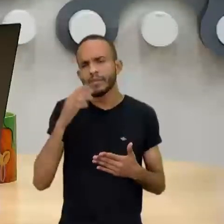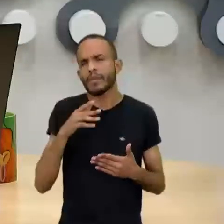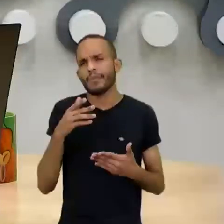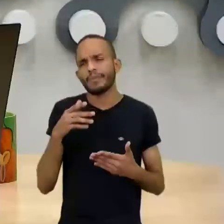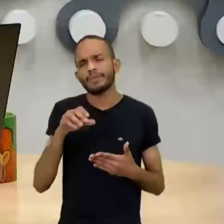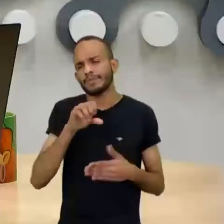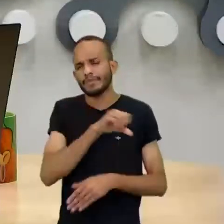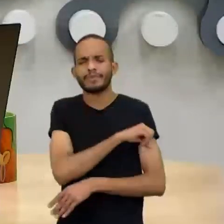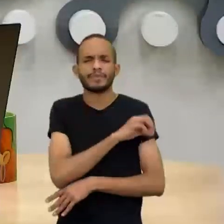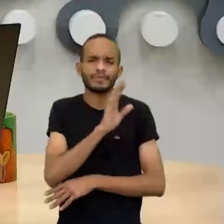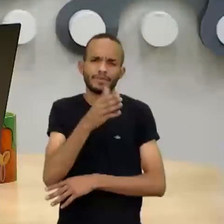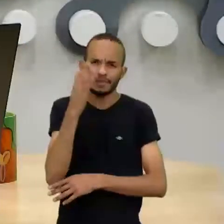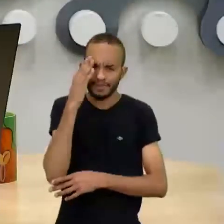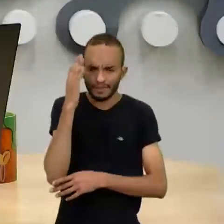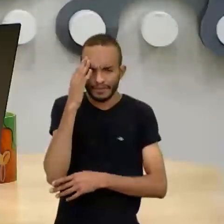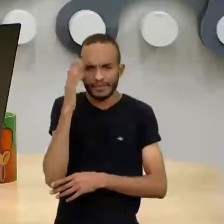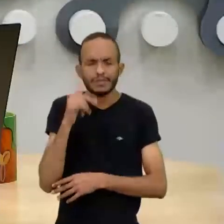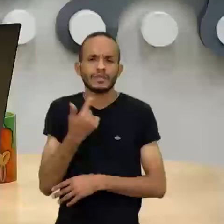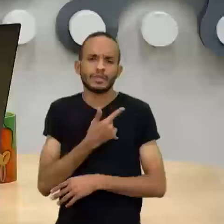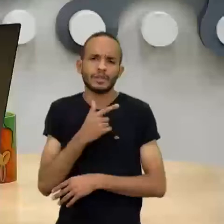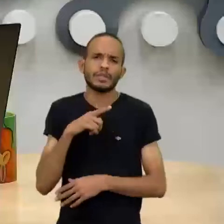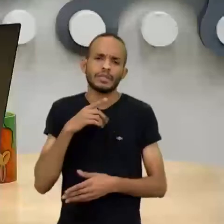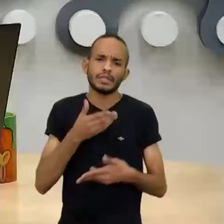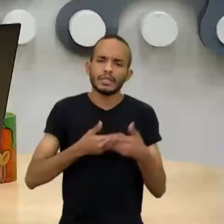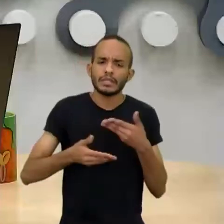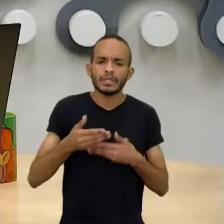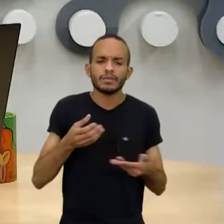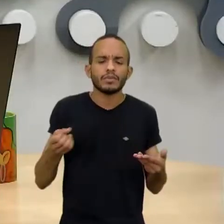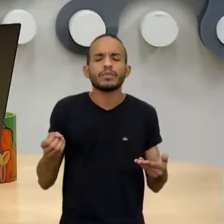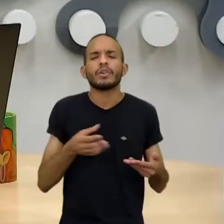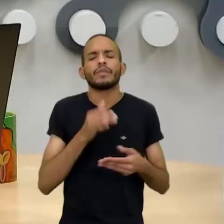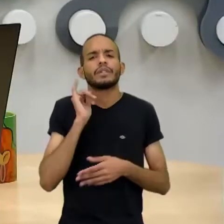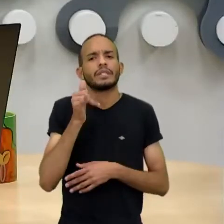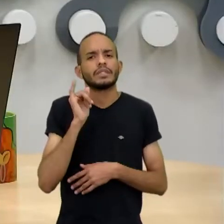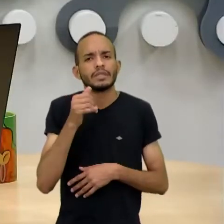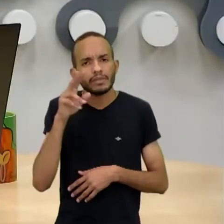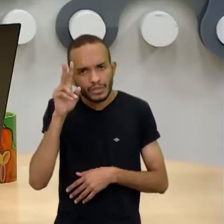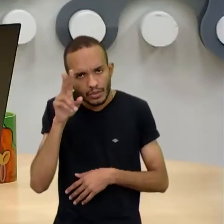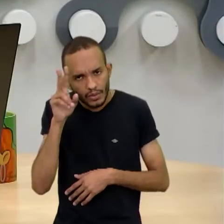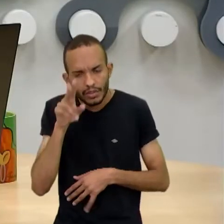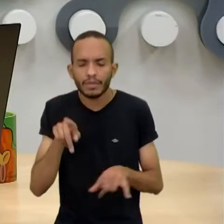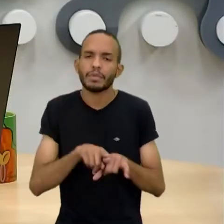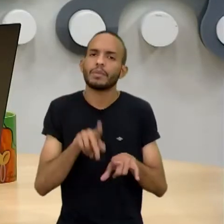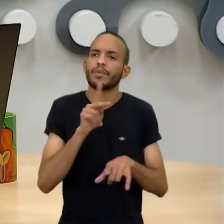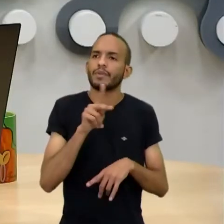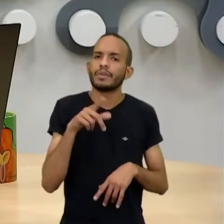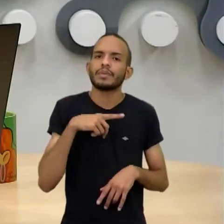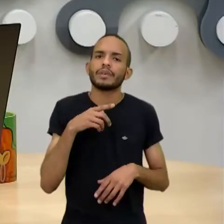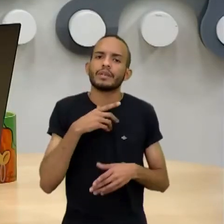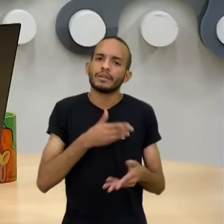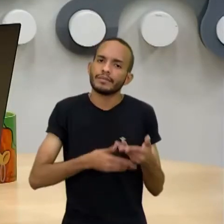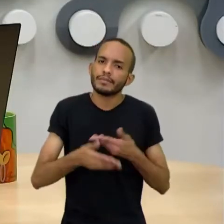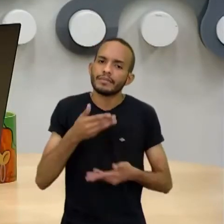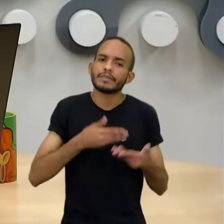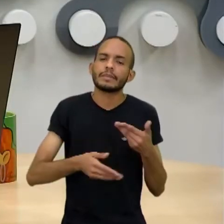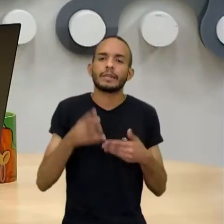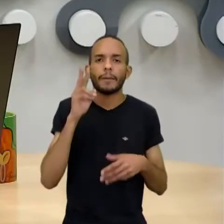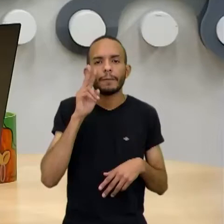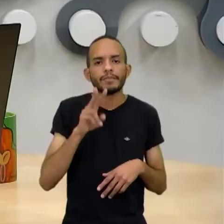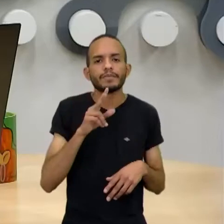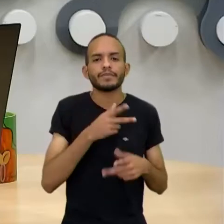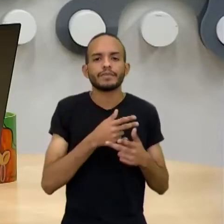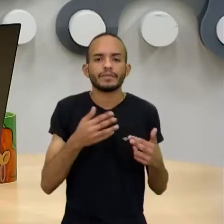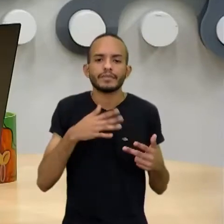que o nono ano já sabe disso. A gente tem trabalhado muito numa nova narrativa histórica. Os professores têm trabalhado muito... Eu tenho visto